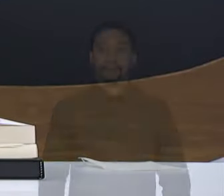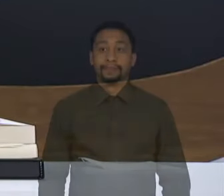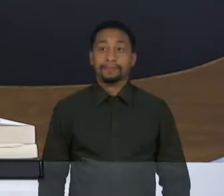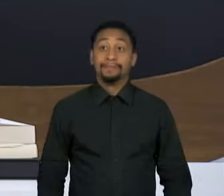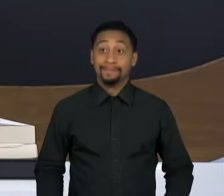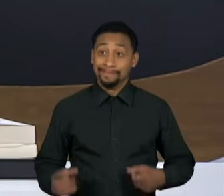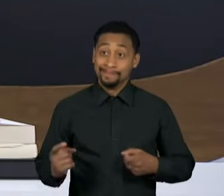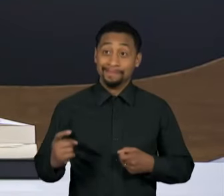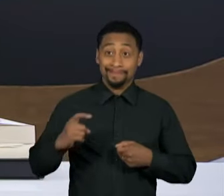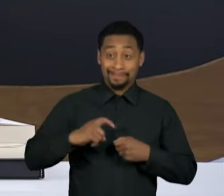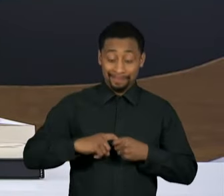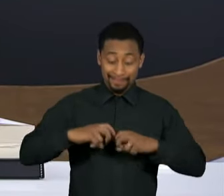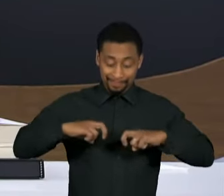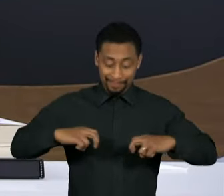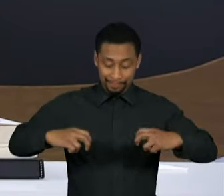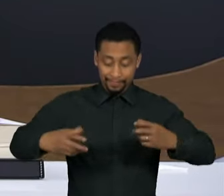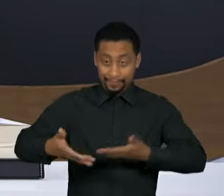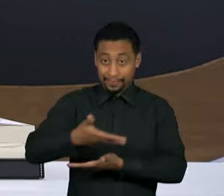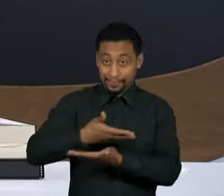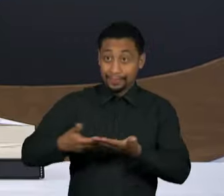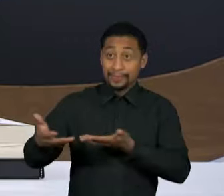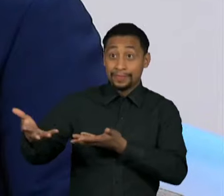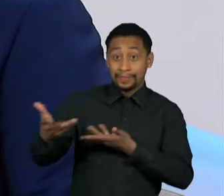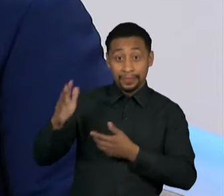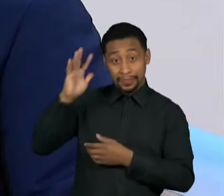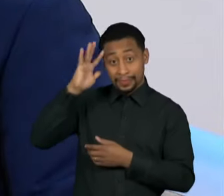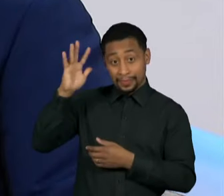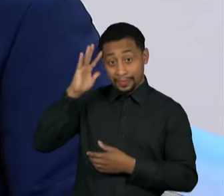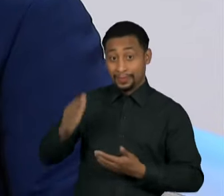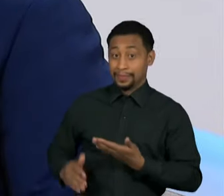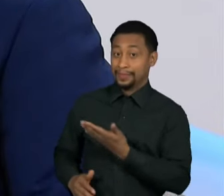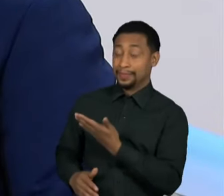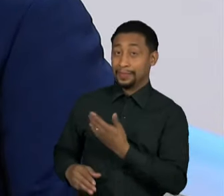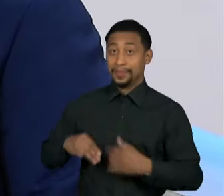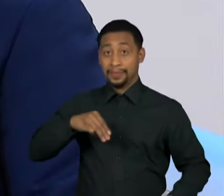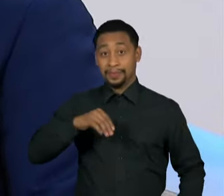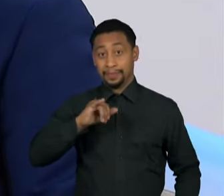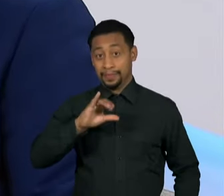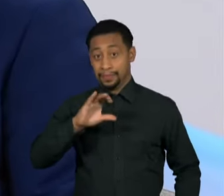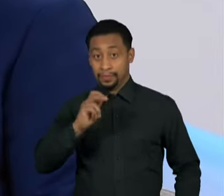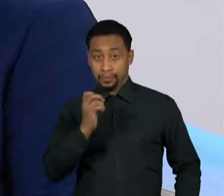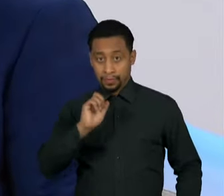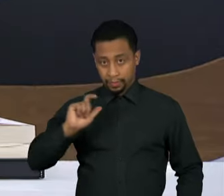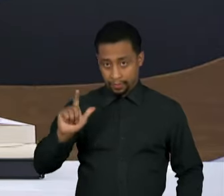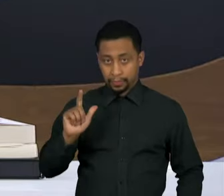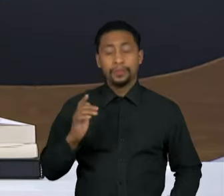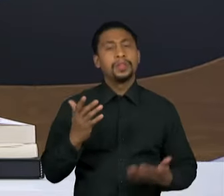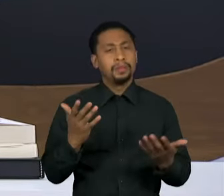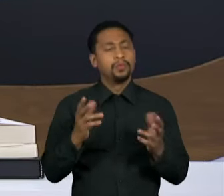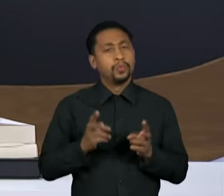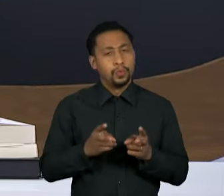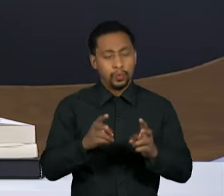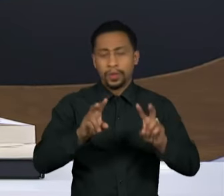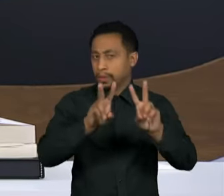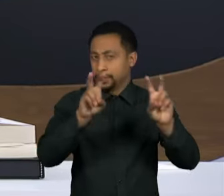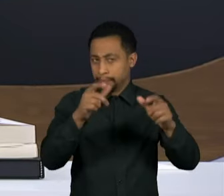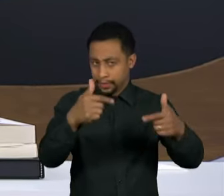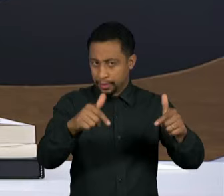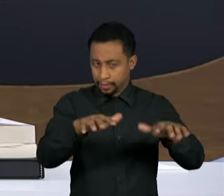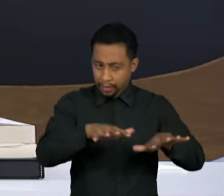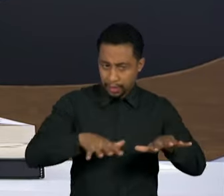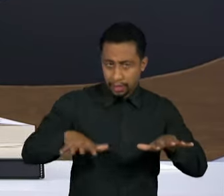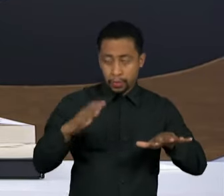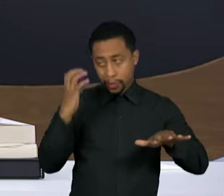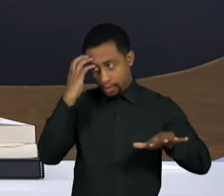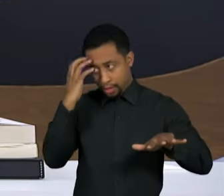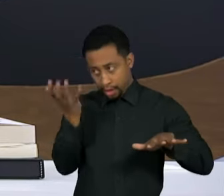Estamos de volta com esse Roda Viva que recebe o filósofo Michael Sandel. Quero continuar no mundo do trabalho, para introduzir o tema da inteligência